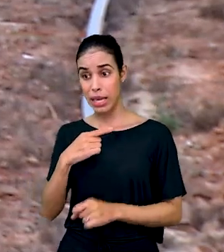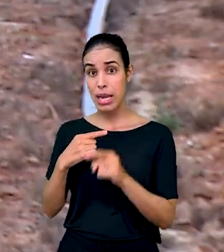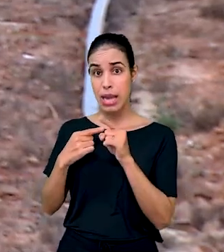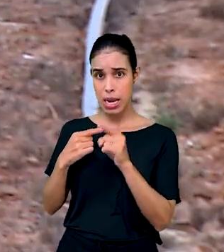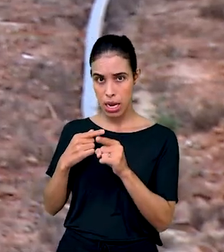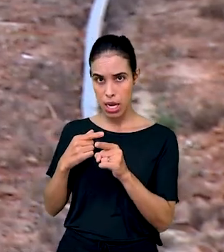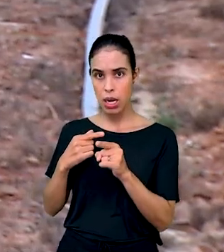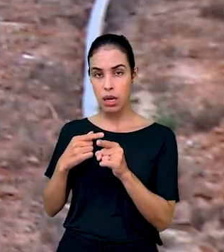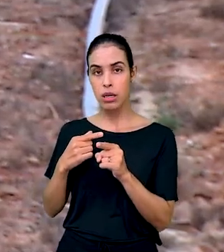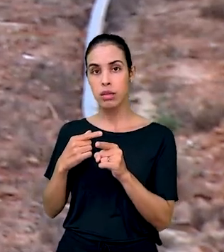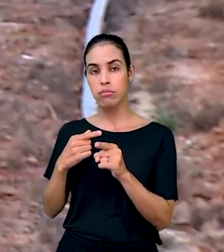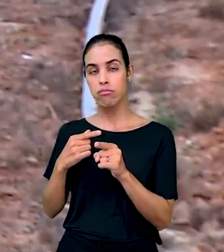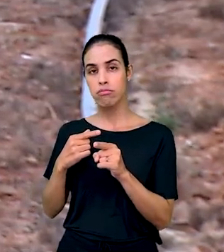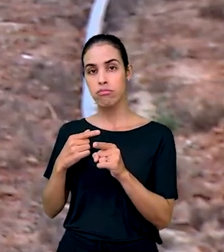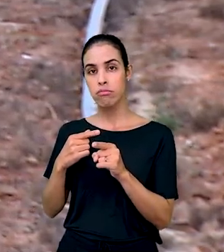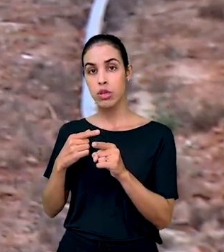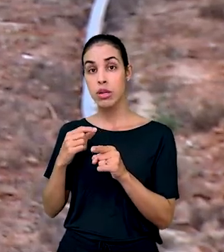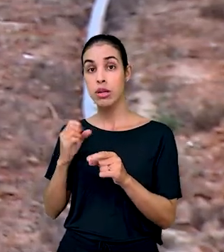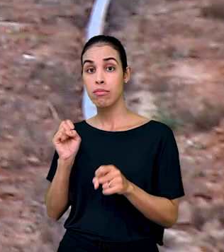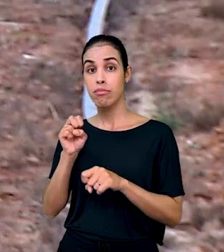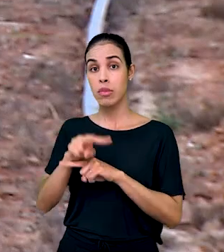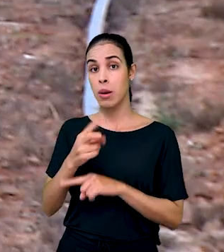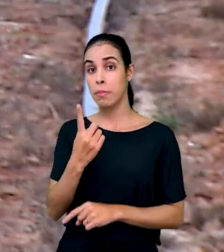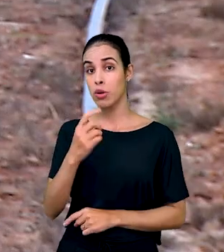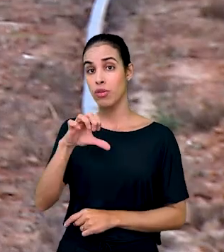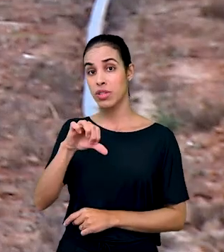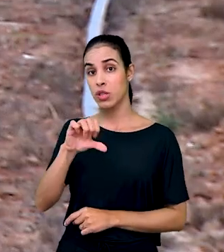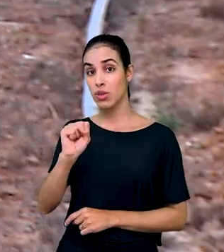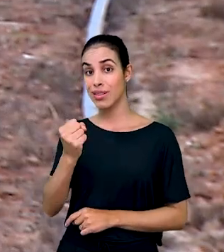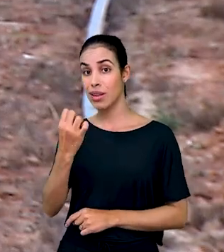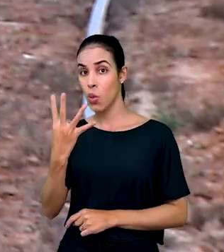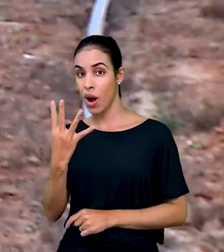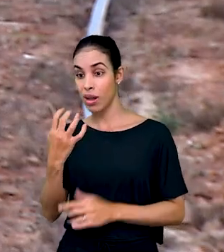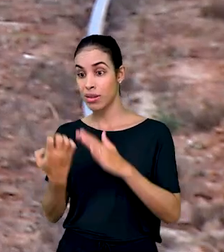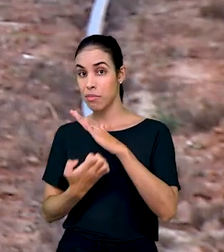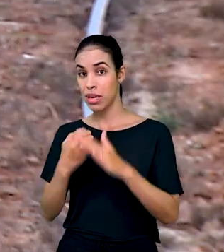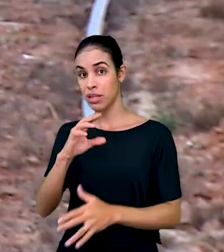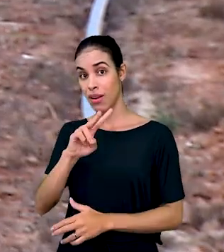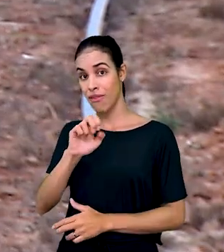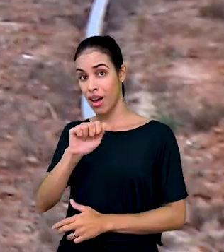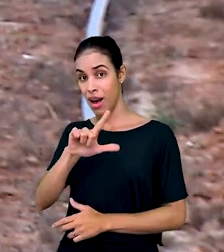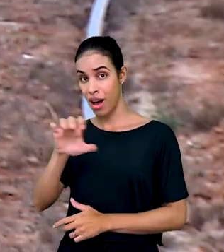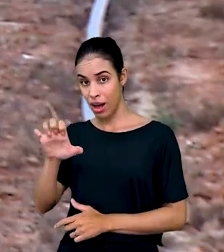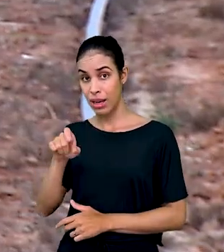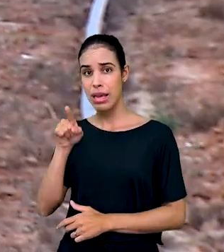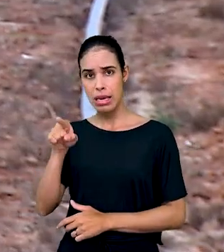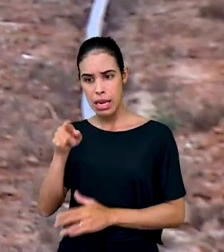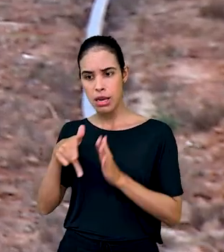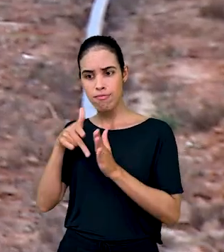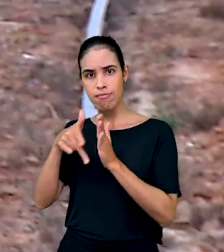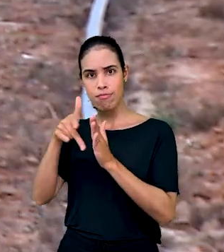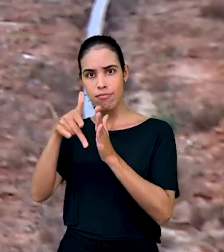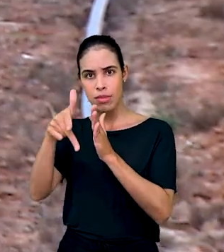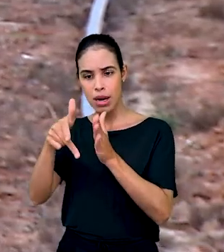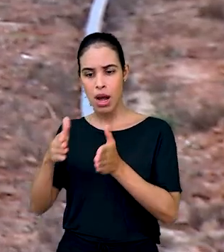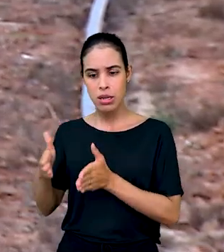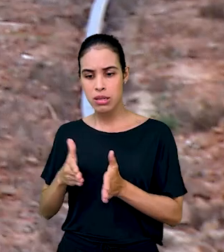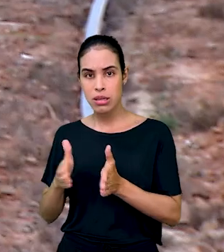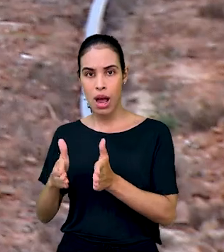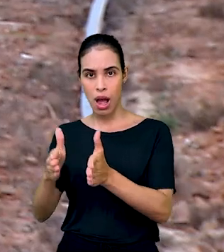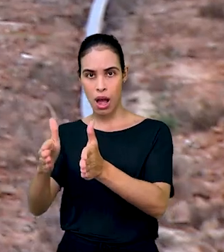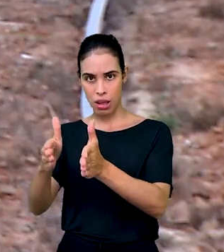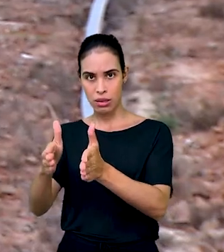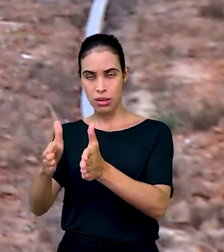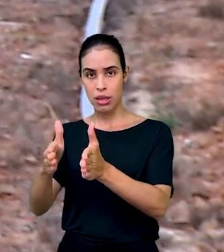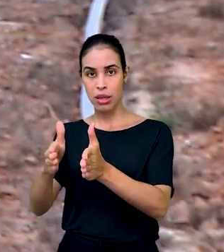Esse trabalhador foi contratado pela Vale em 1984 e conduzia trens de carga na estrada de